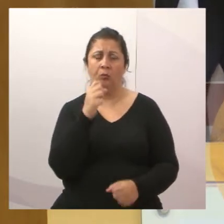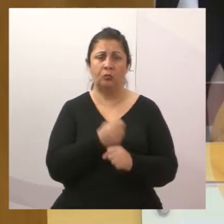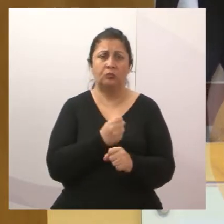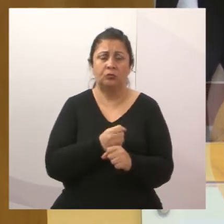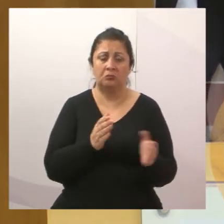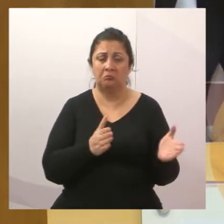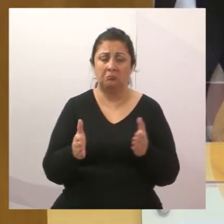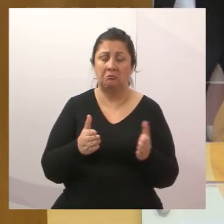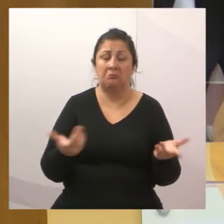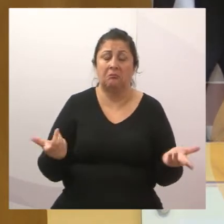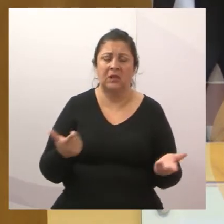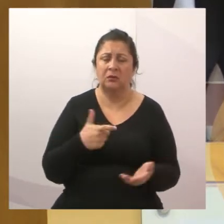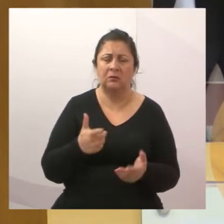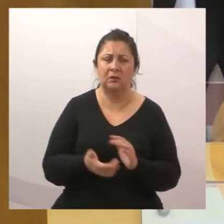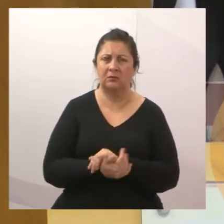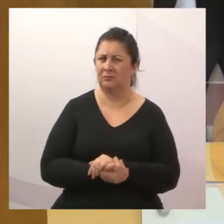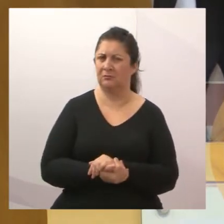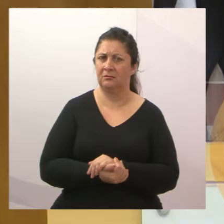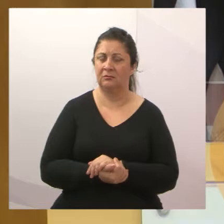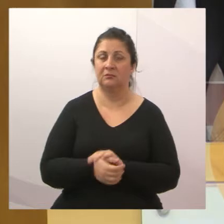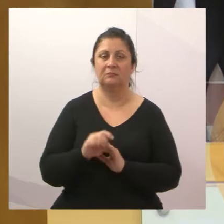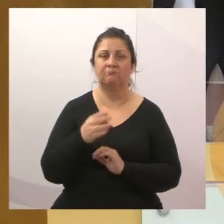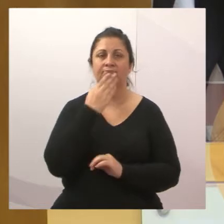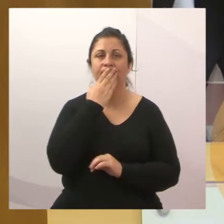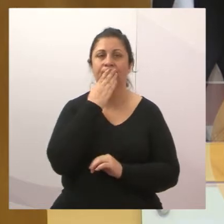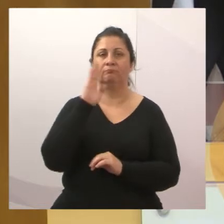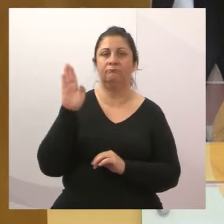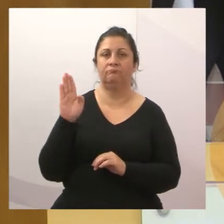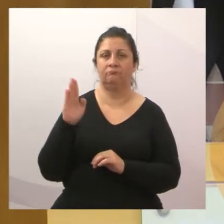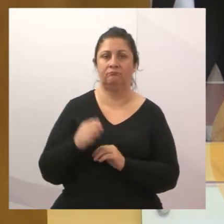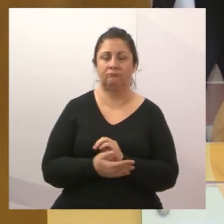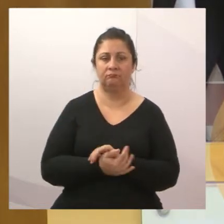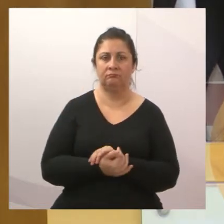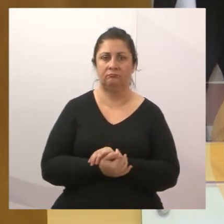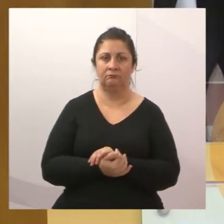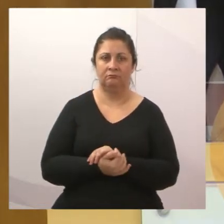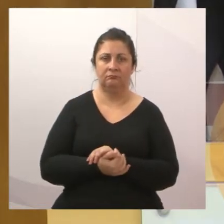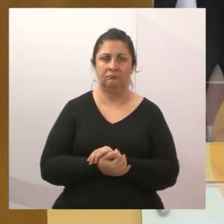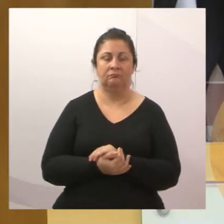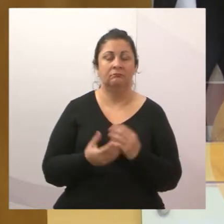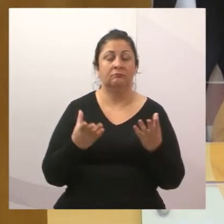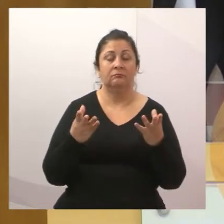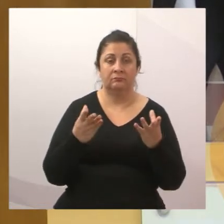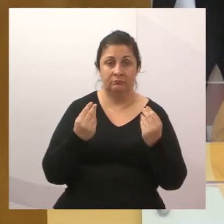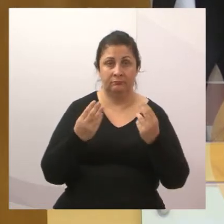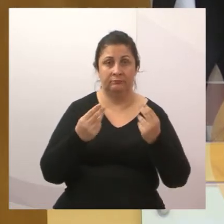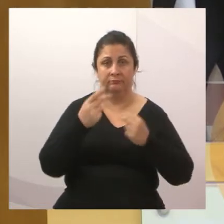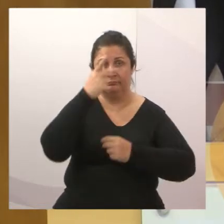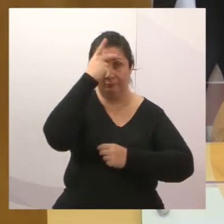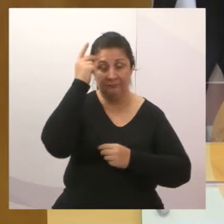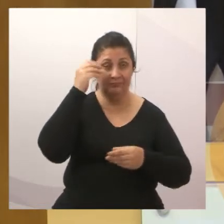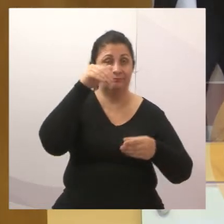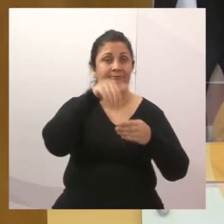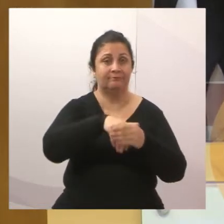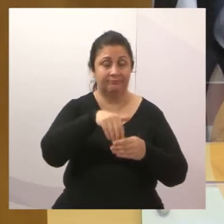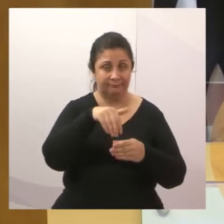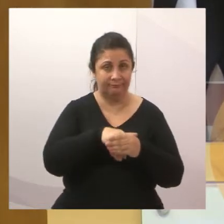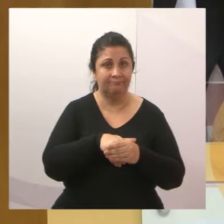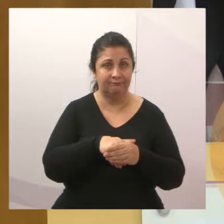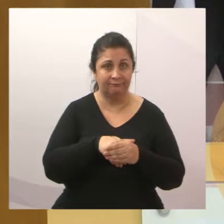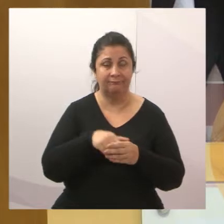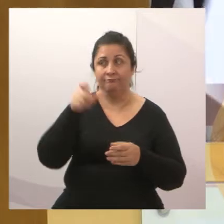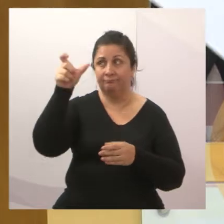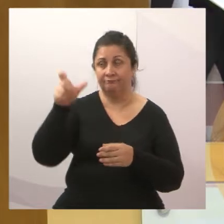prefeito. Então são propostas que muitas pessoas votaram no